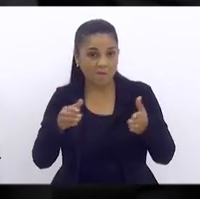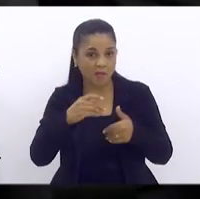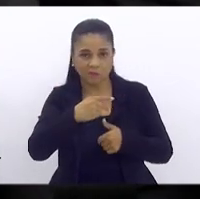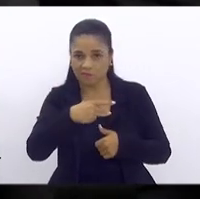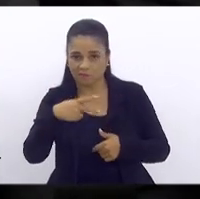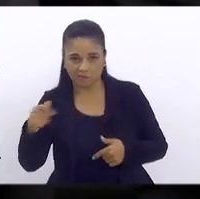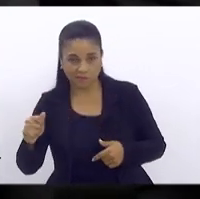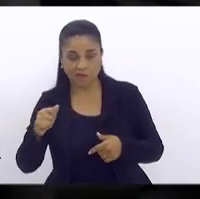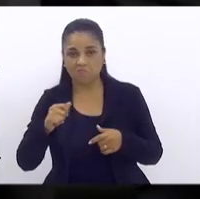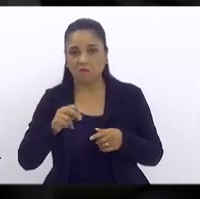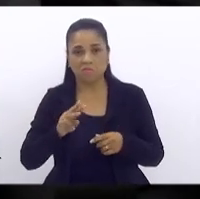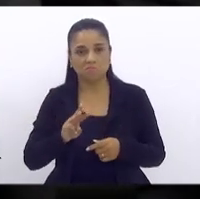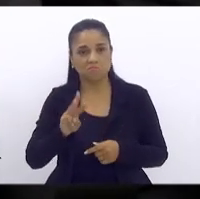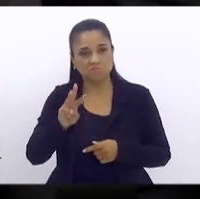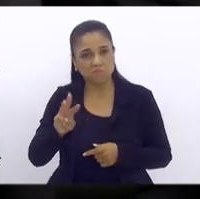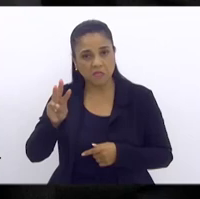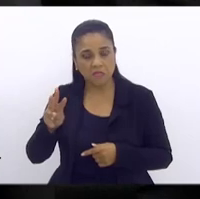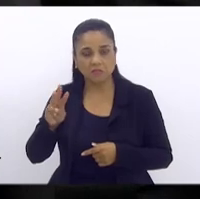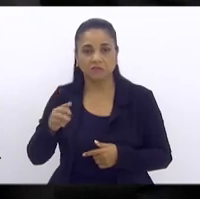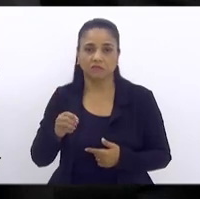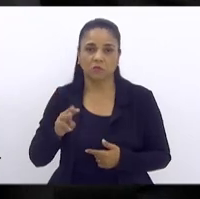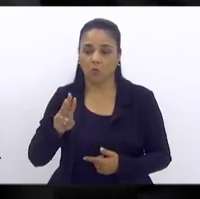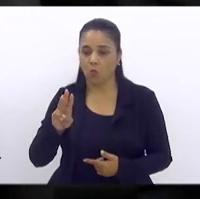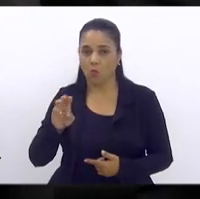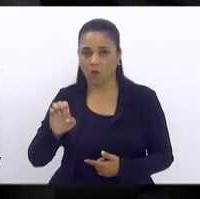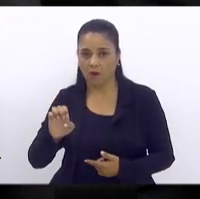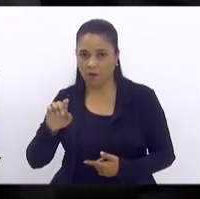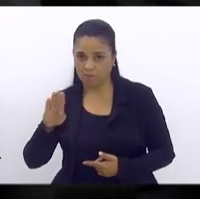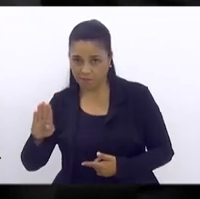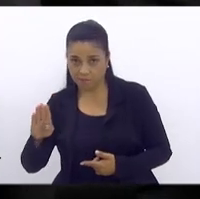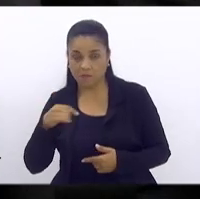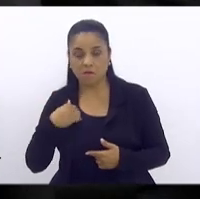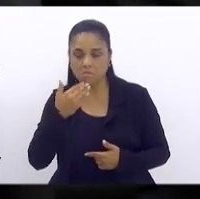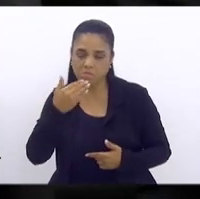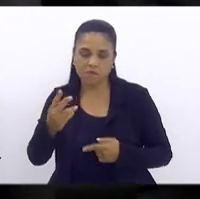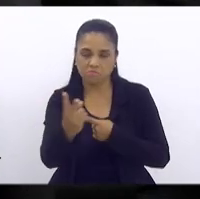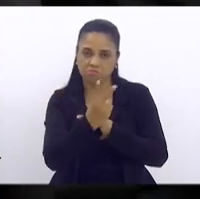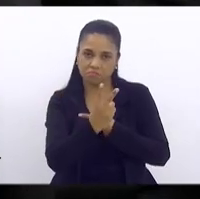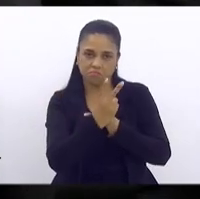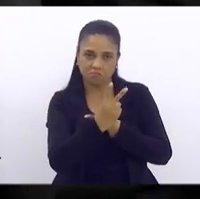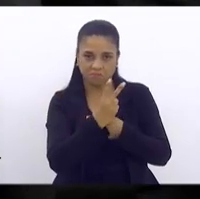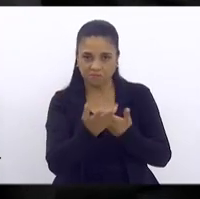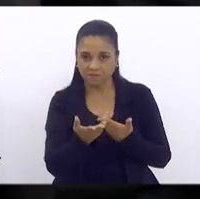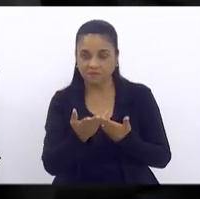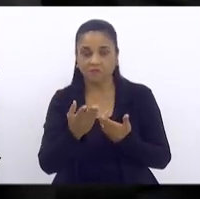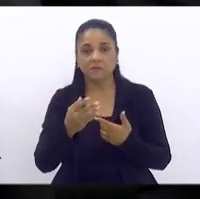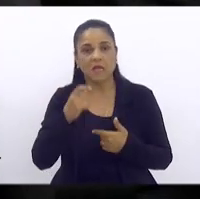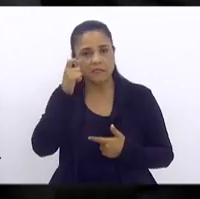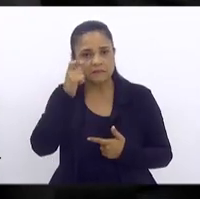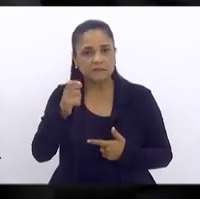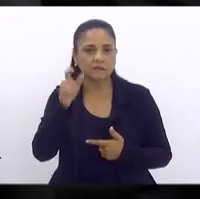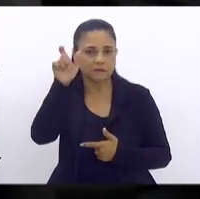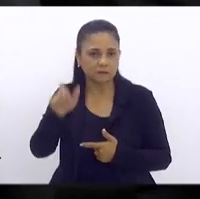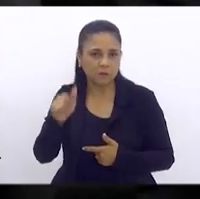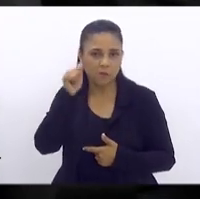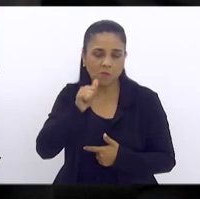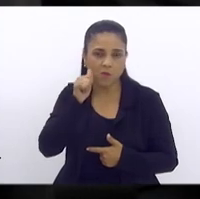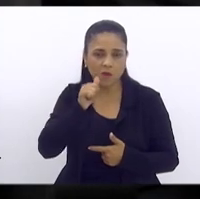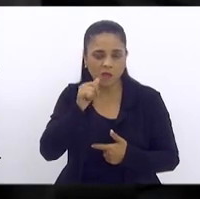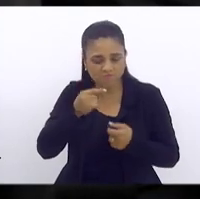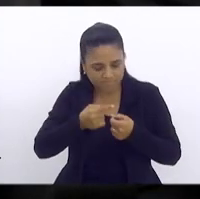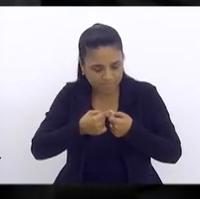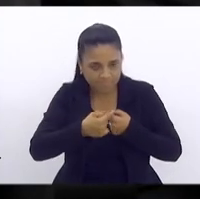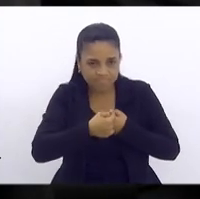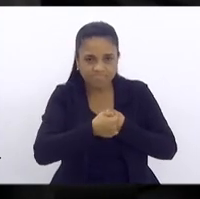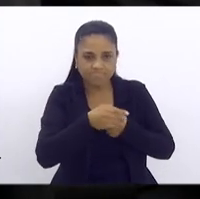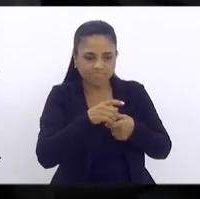acessa como um site, um aplicativo web, e ela pode já pedir a protetiva dali. Isso é interessante porque são essas mulheres que aparecem, as periféricas, né?